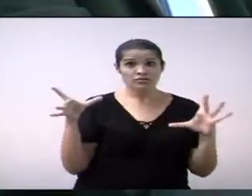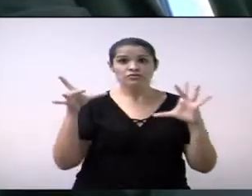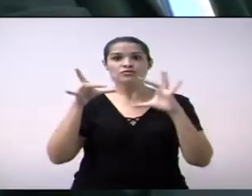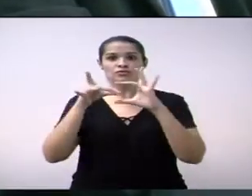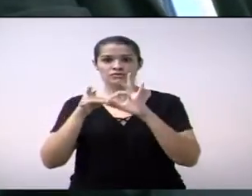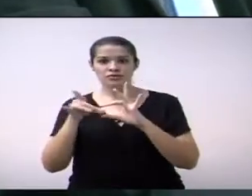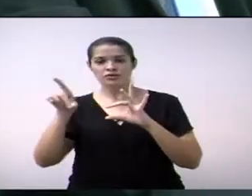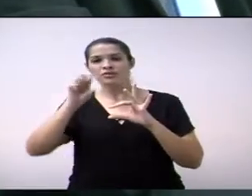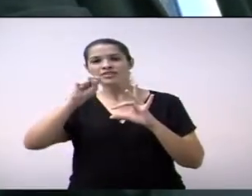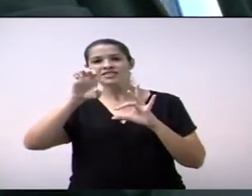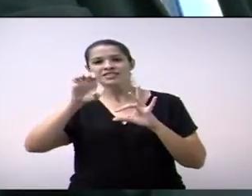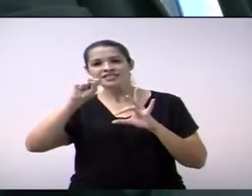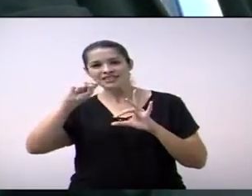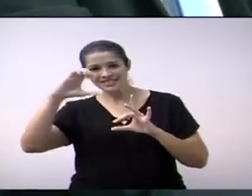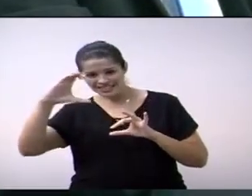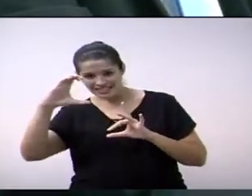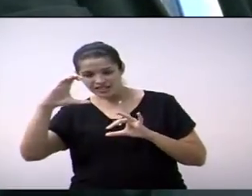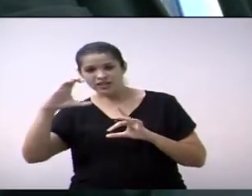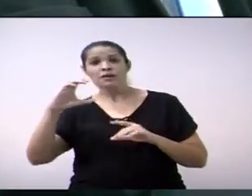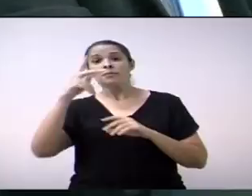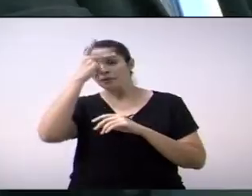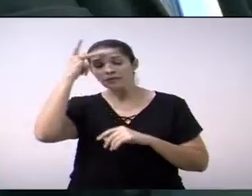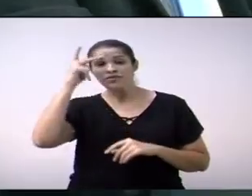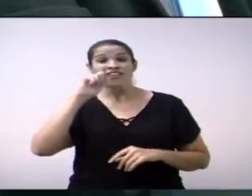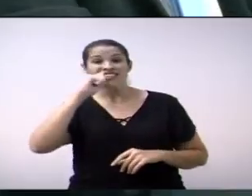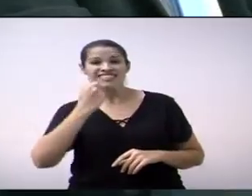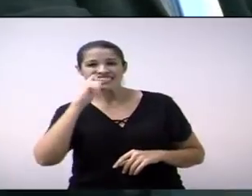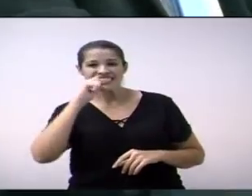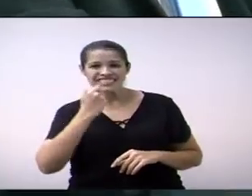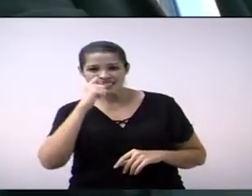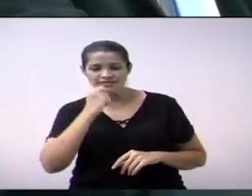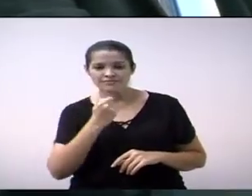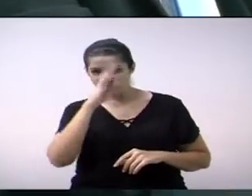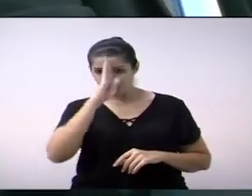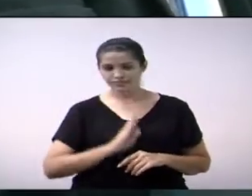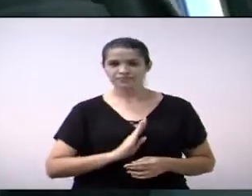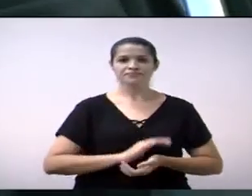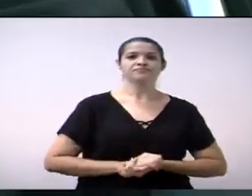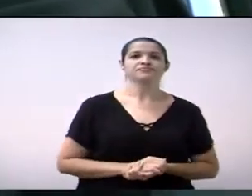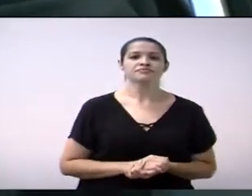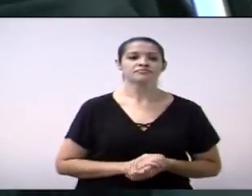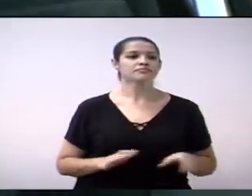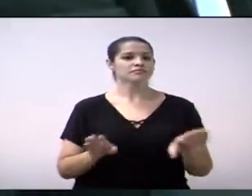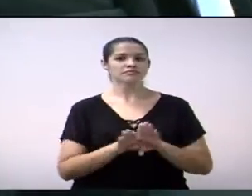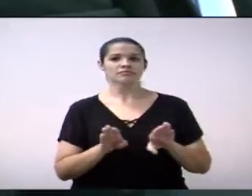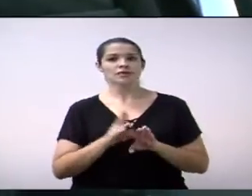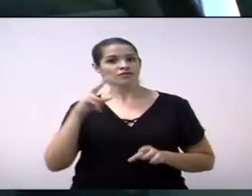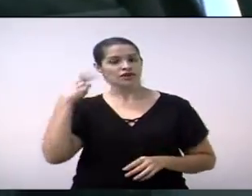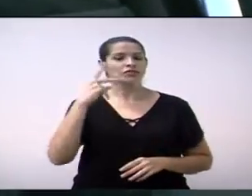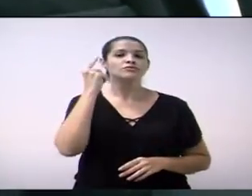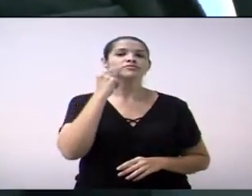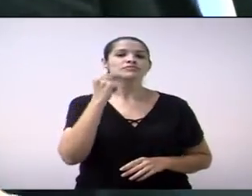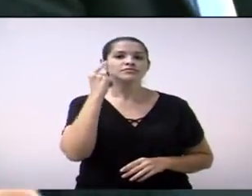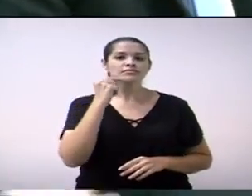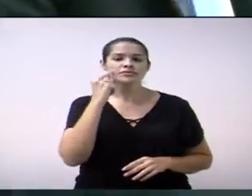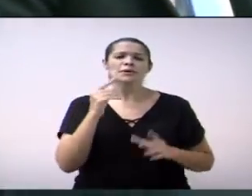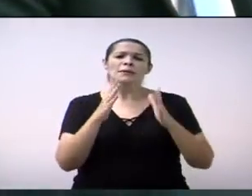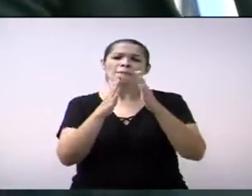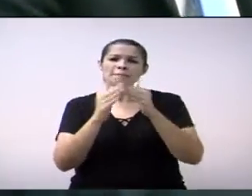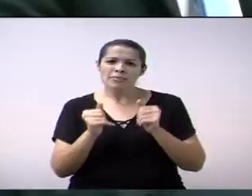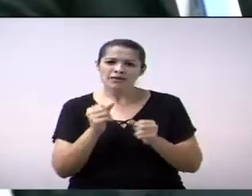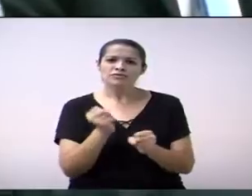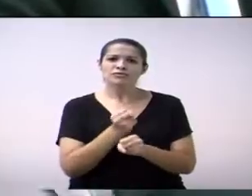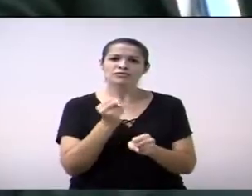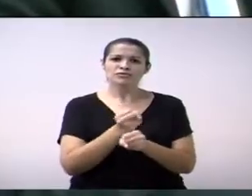tratamento dentário, de número 169, do vereador Duca Zelato, solicitando executivo a construção de um centro comunitário no bairro